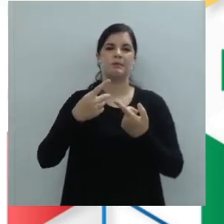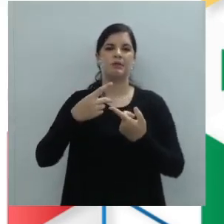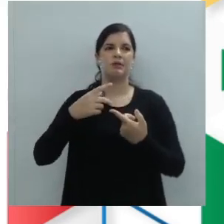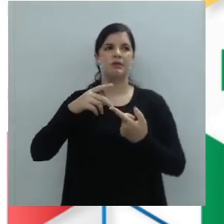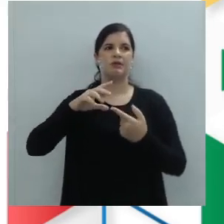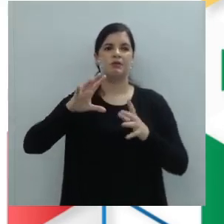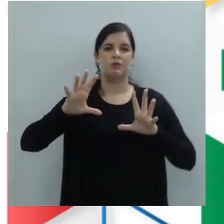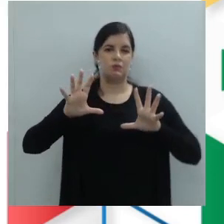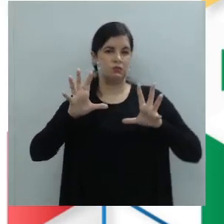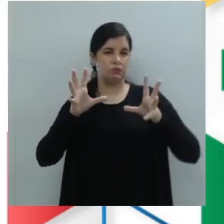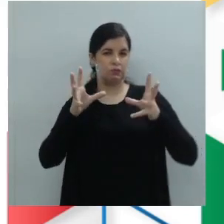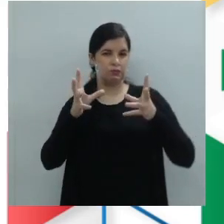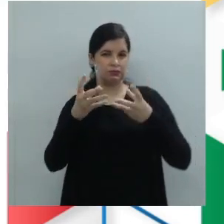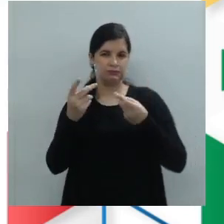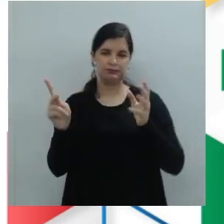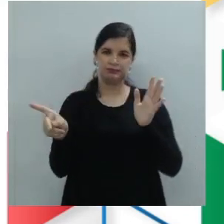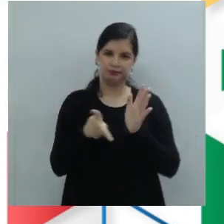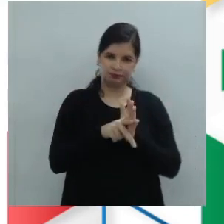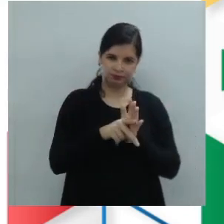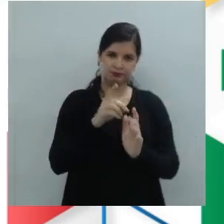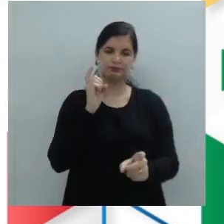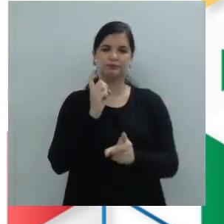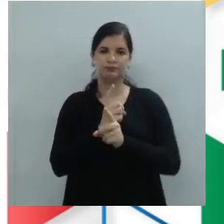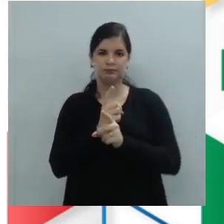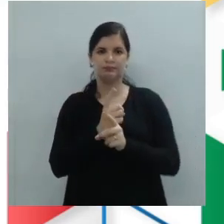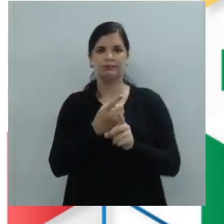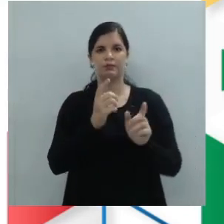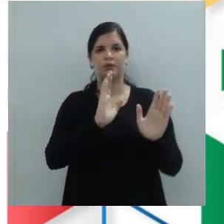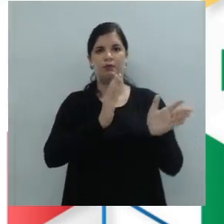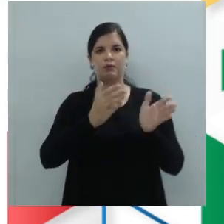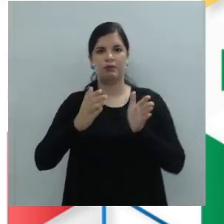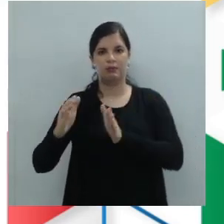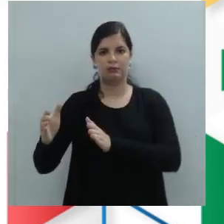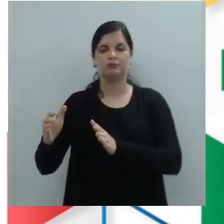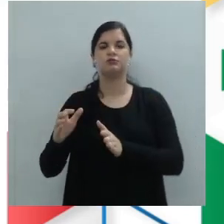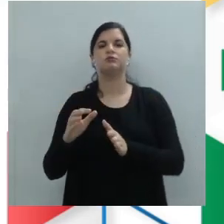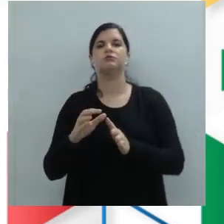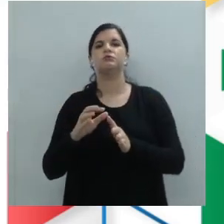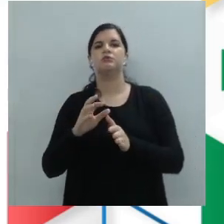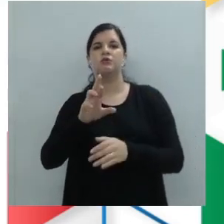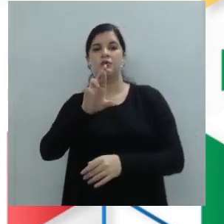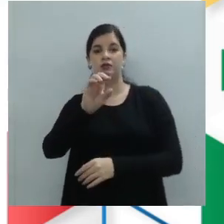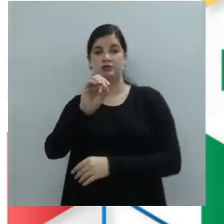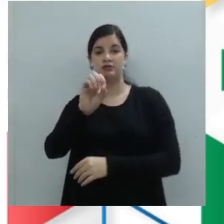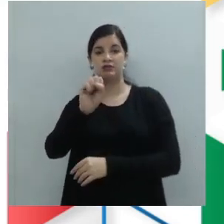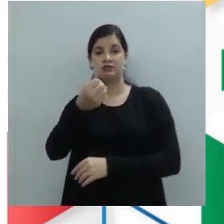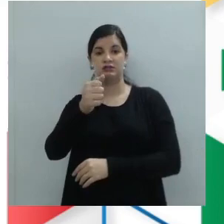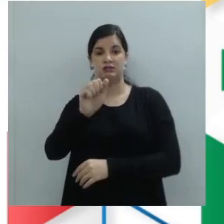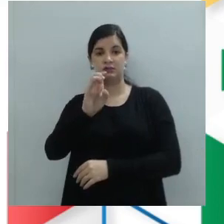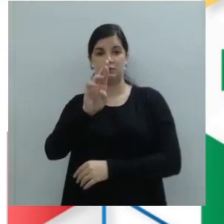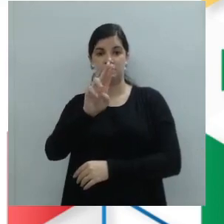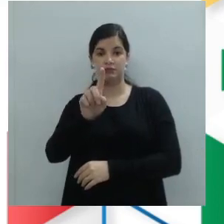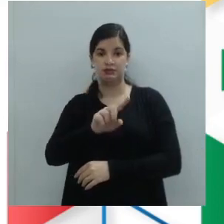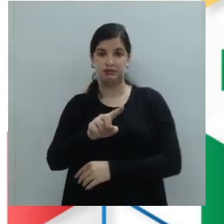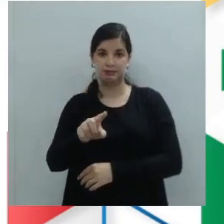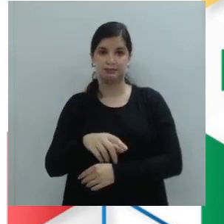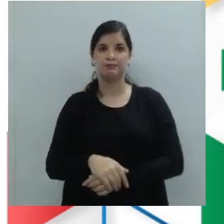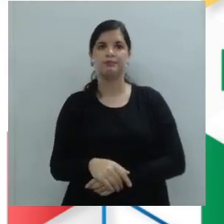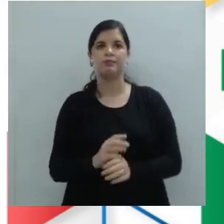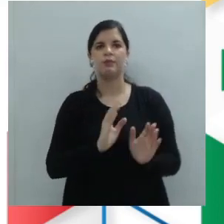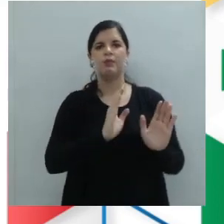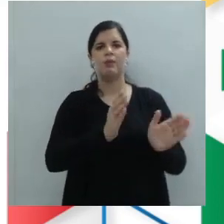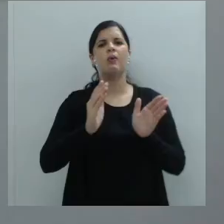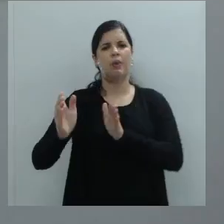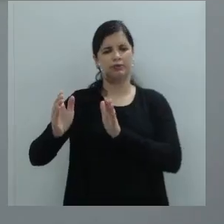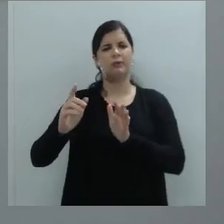esotérico, do esoterismo presente nas ordens da Rosa Cruz. Lembrem-se das ordens, porque há